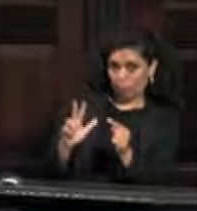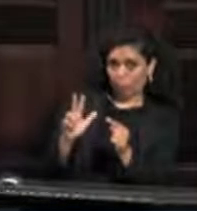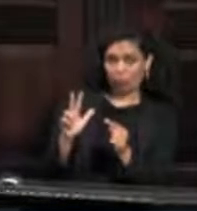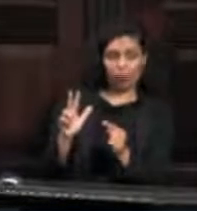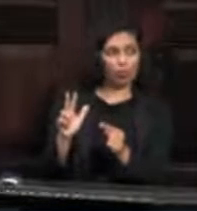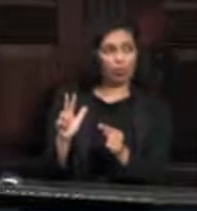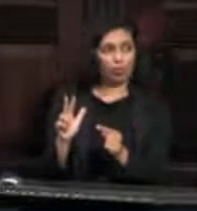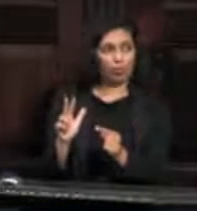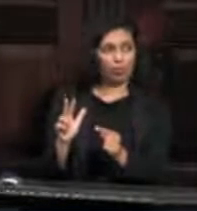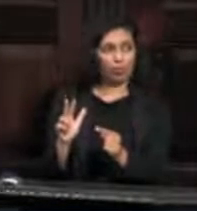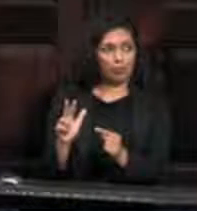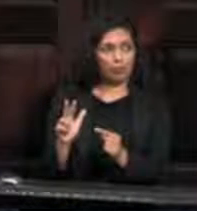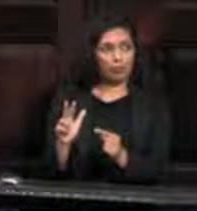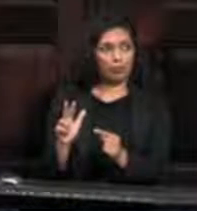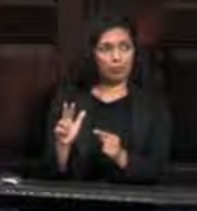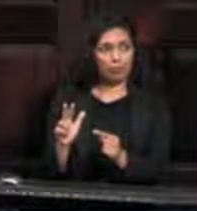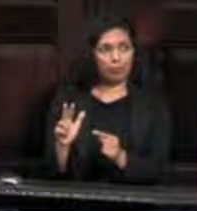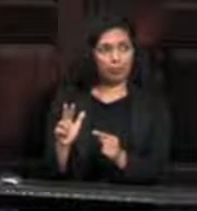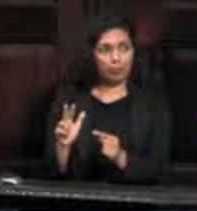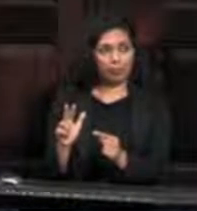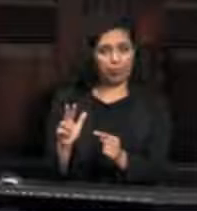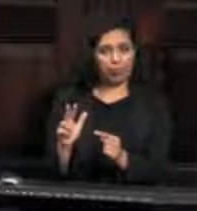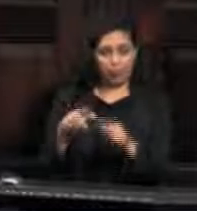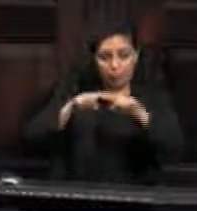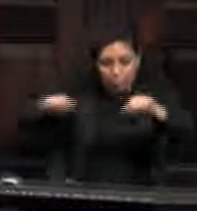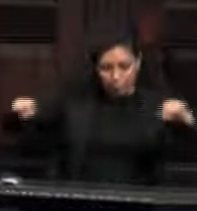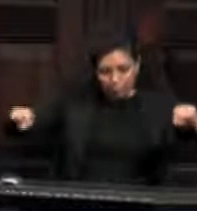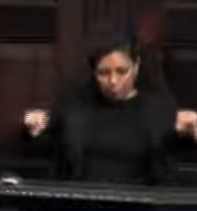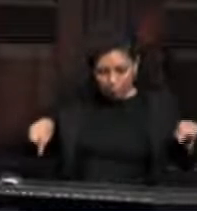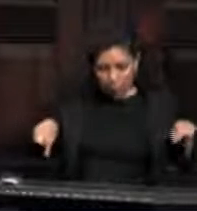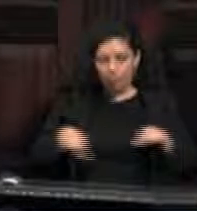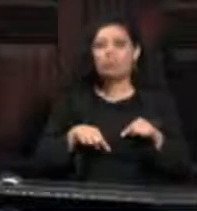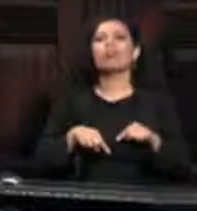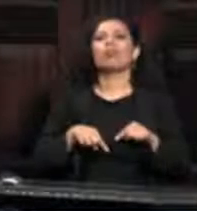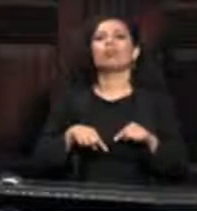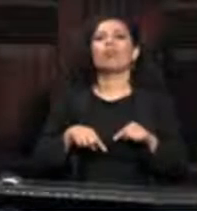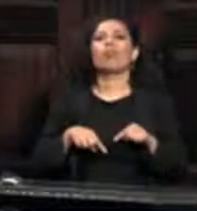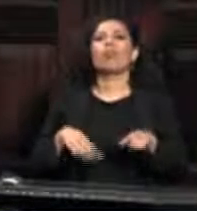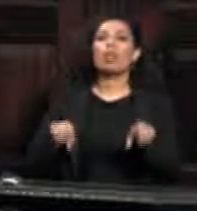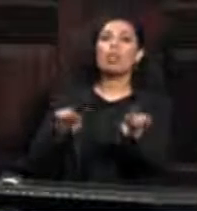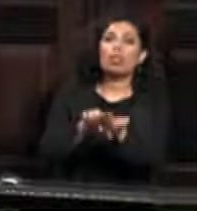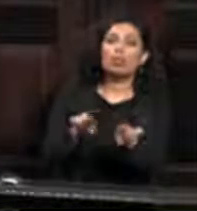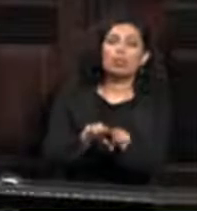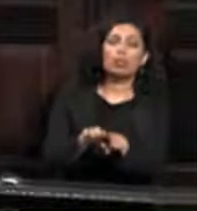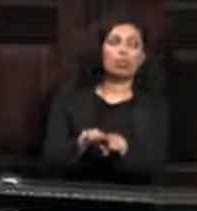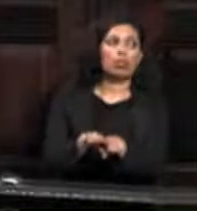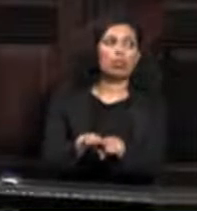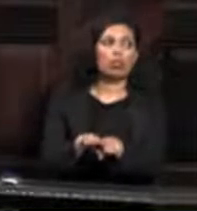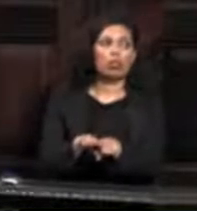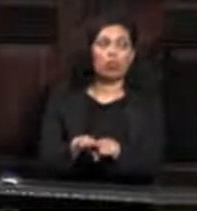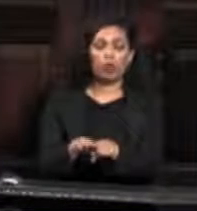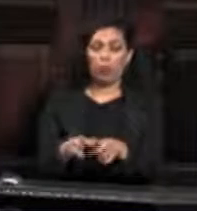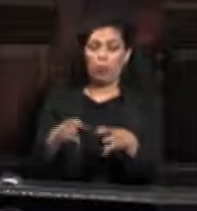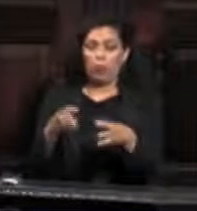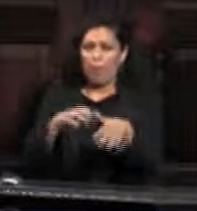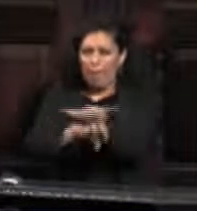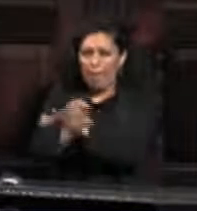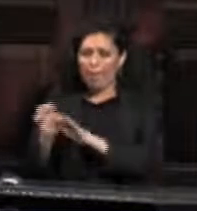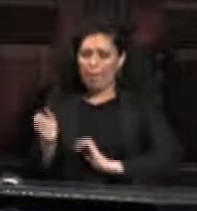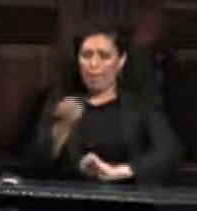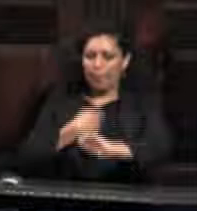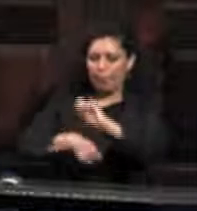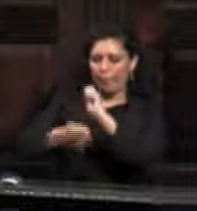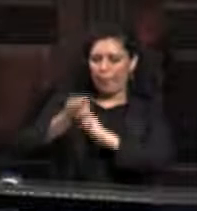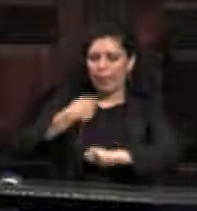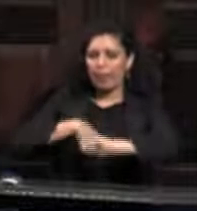das despesas de água e luz daquela área. E que o condomínio,